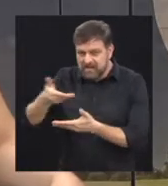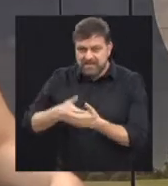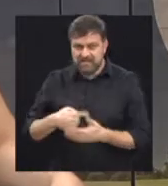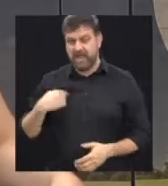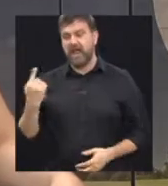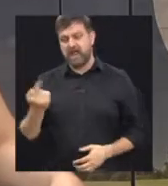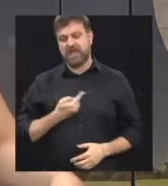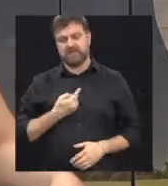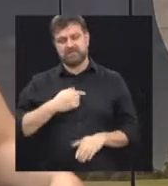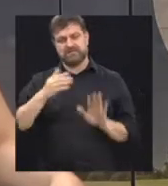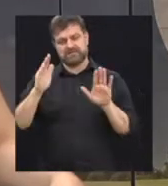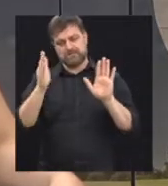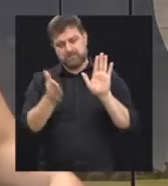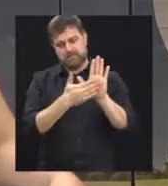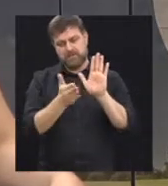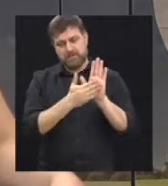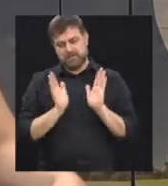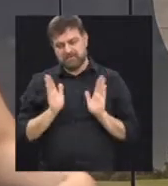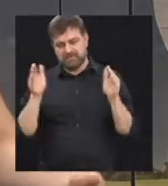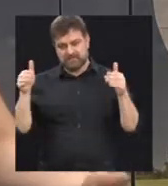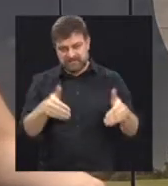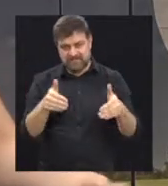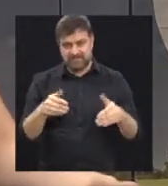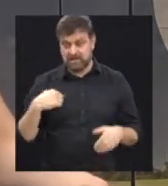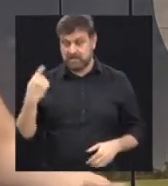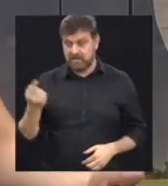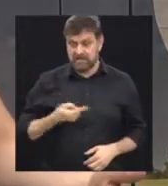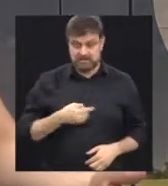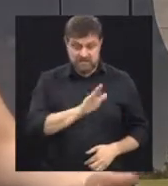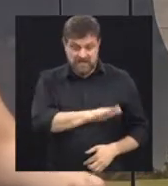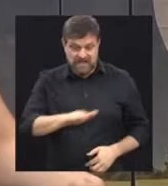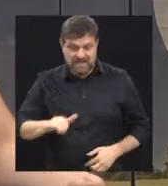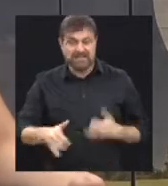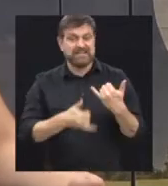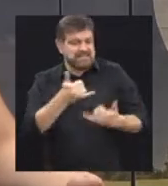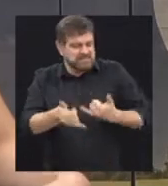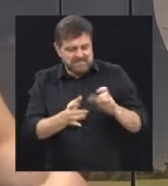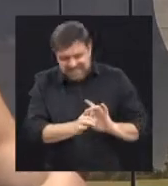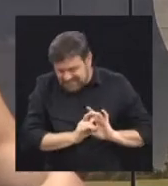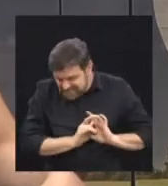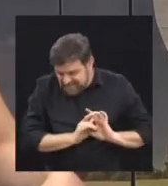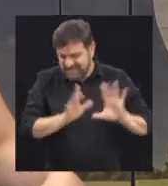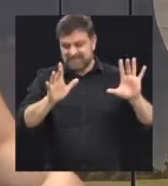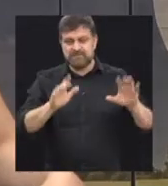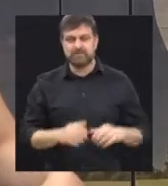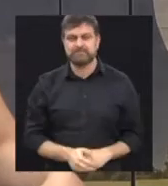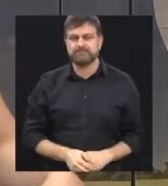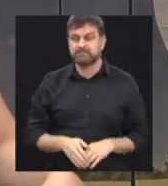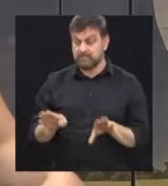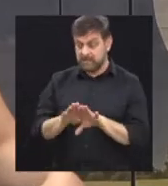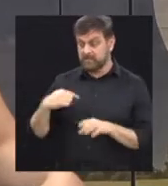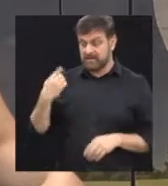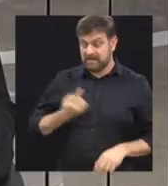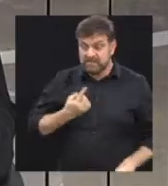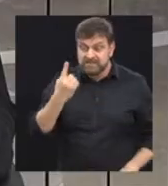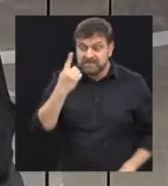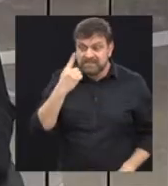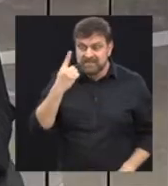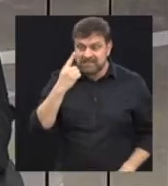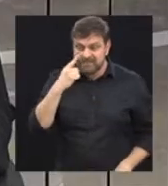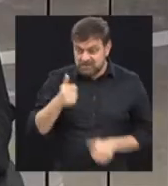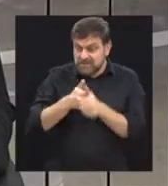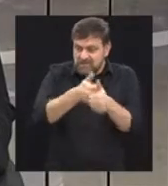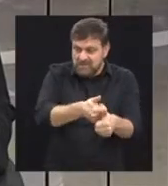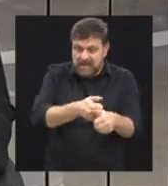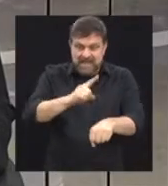é esse o nosso trabalho, é essa essência de garantir a criança a brincadeira, né? Inclusive, a gente acompanhou